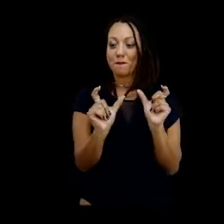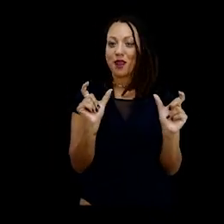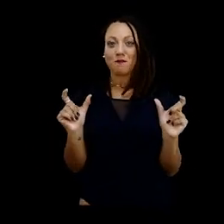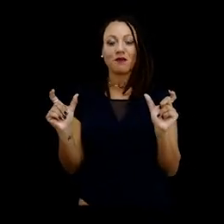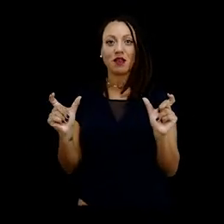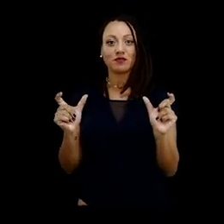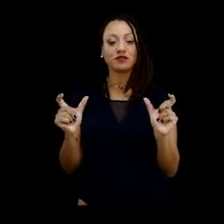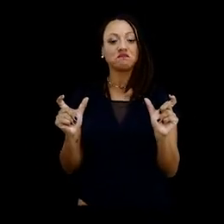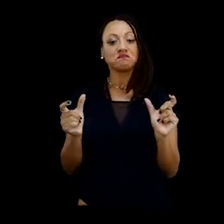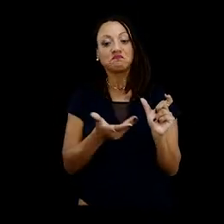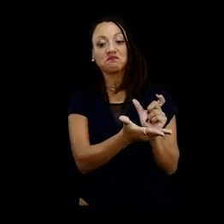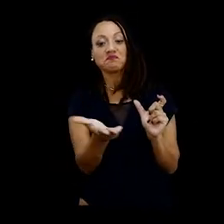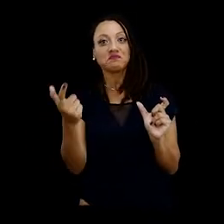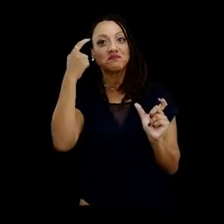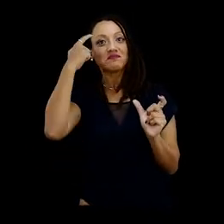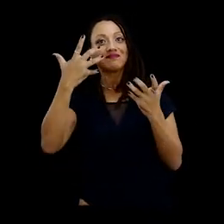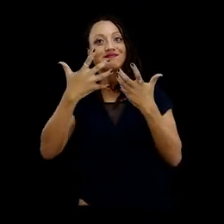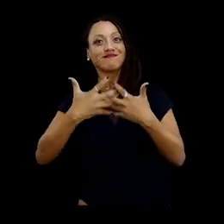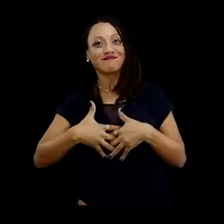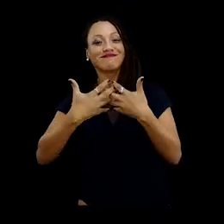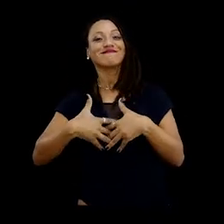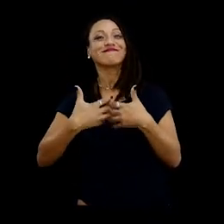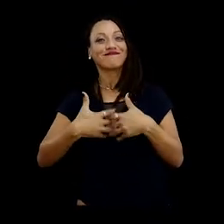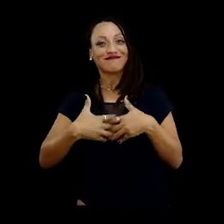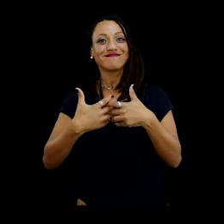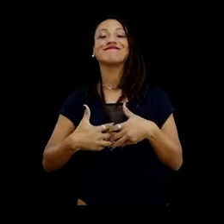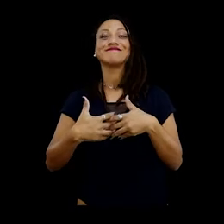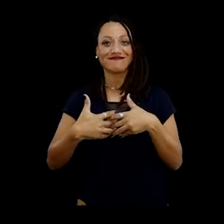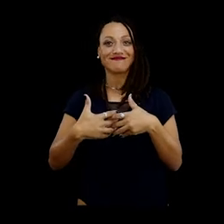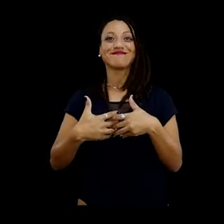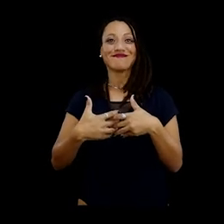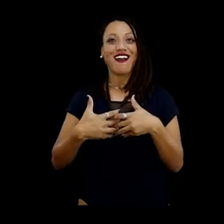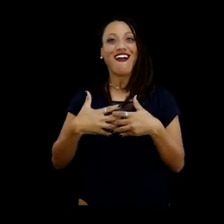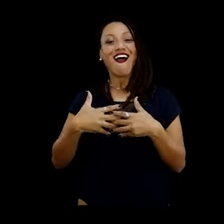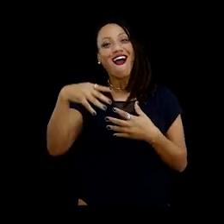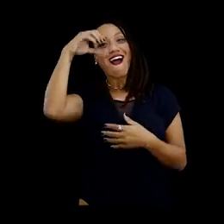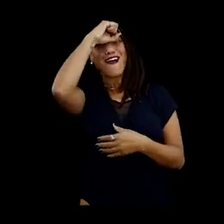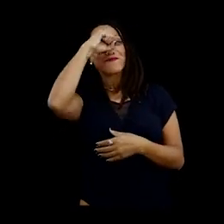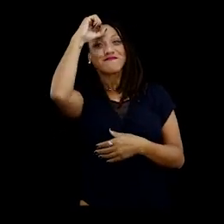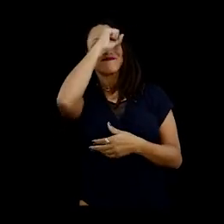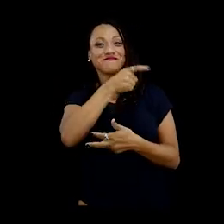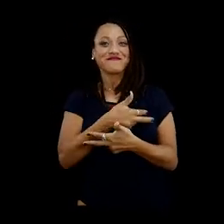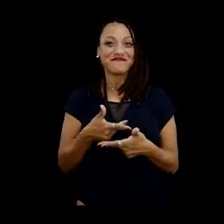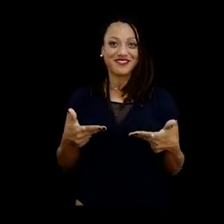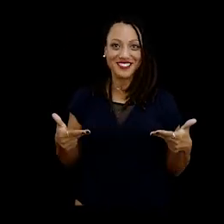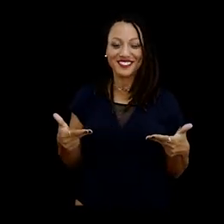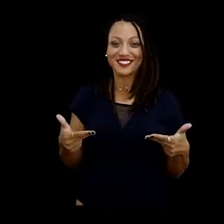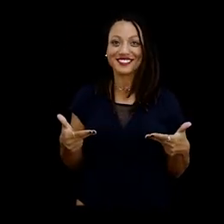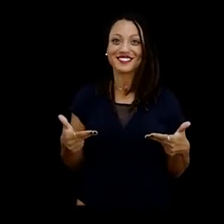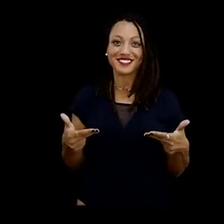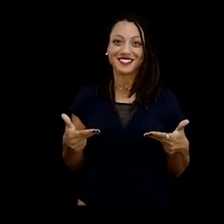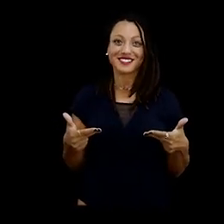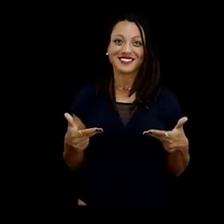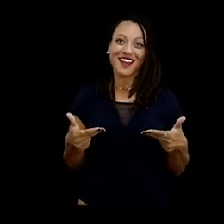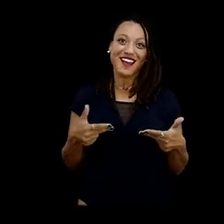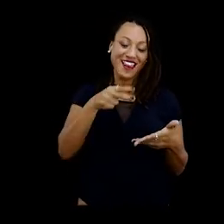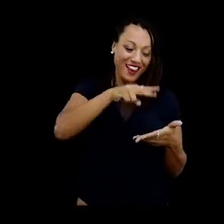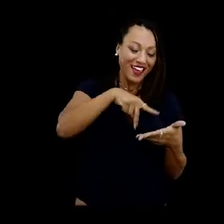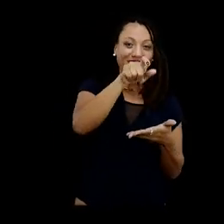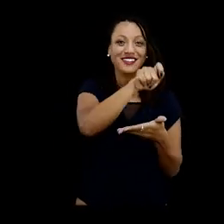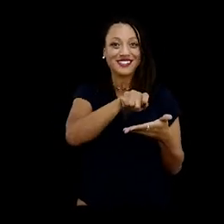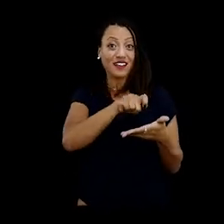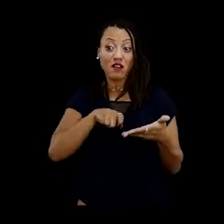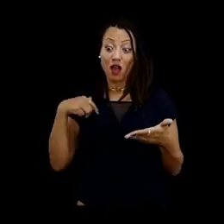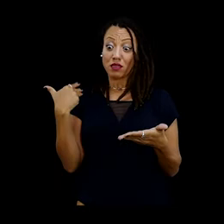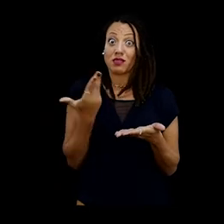palavras geradoras, a gente, então, fazia o trabalho propriamente dito de alfabetização. Era um pouco isso, e isso se